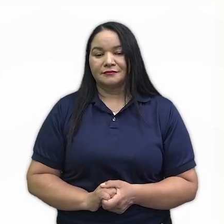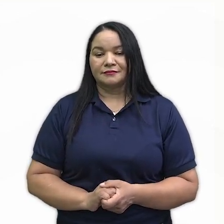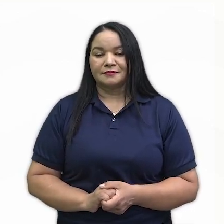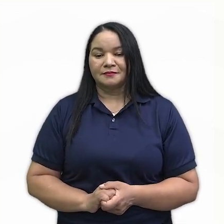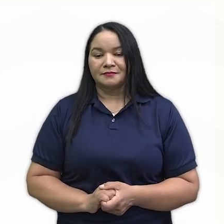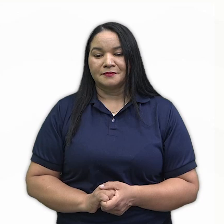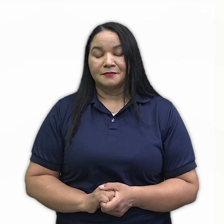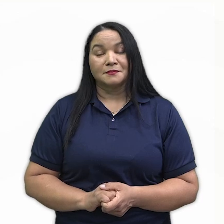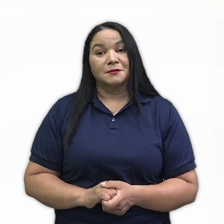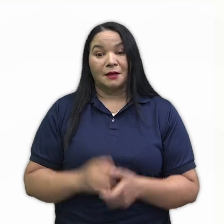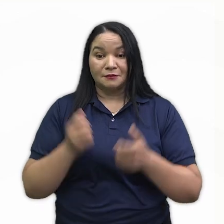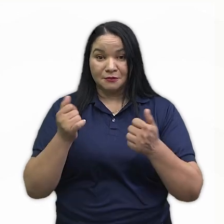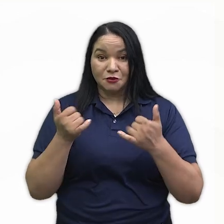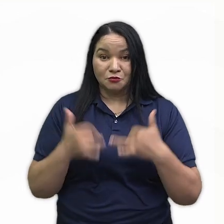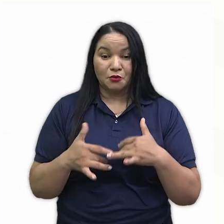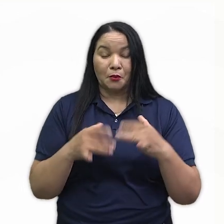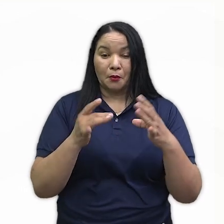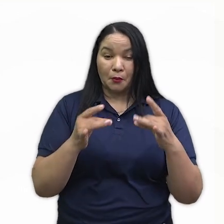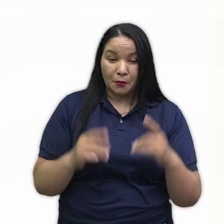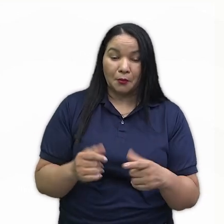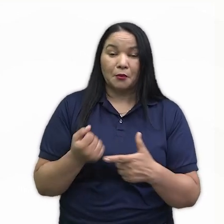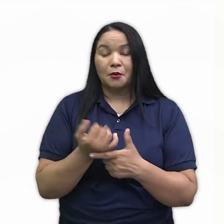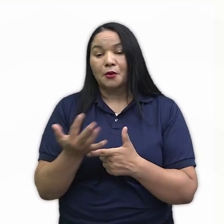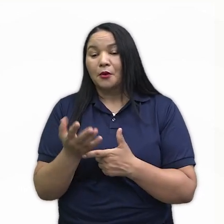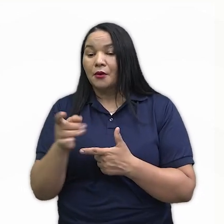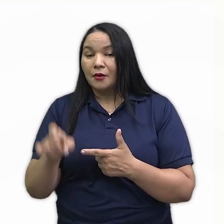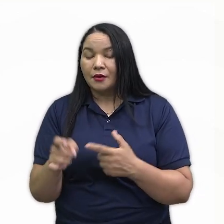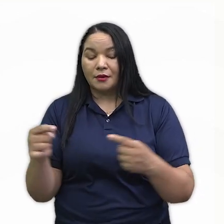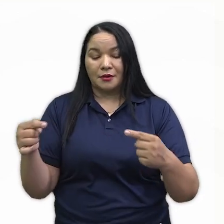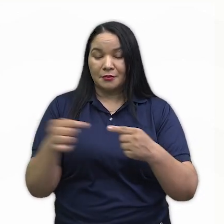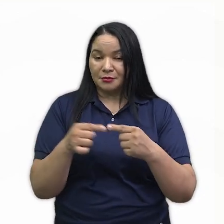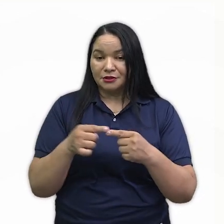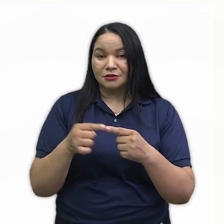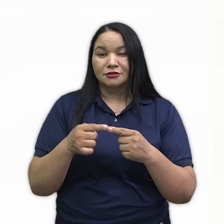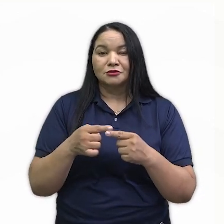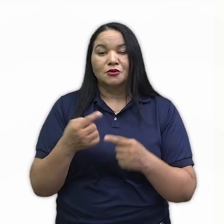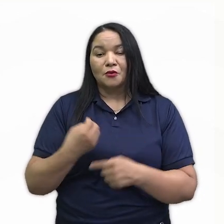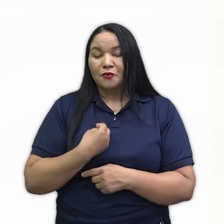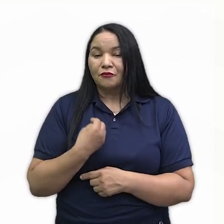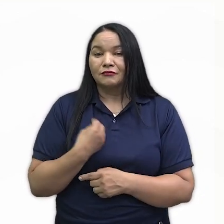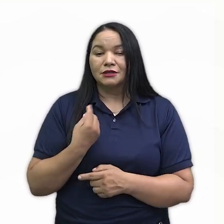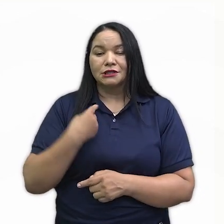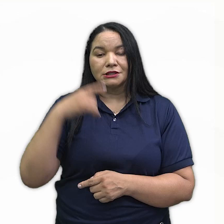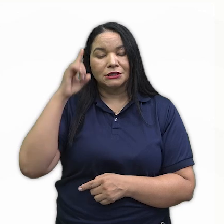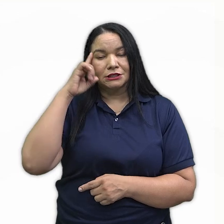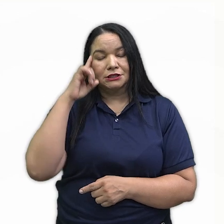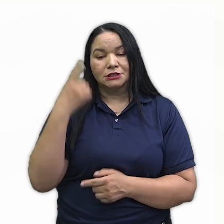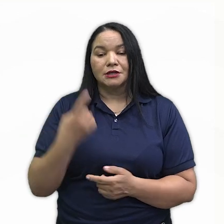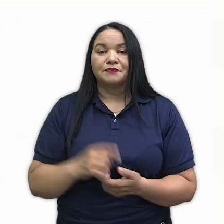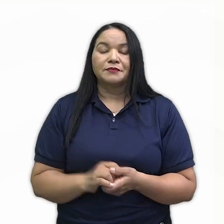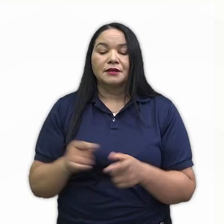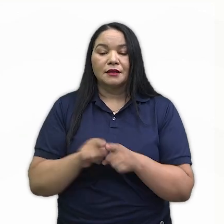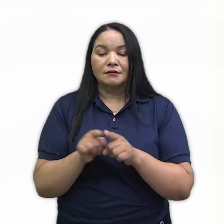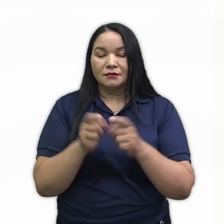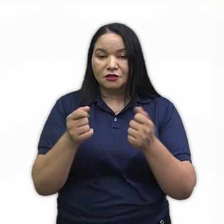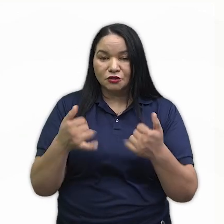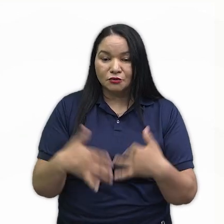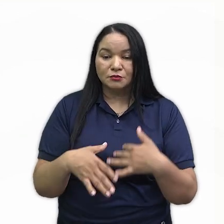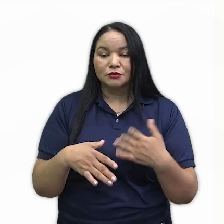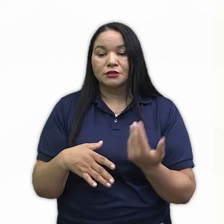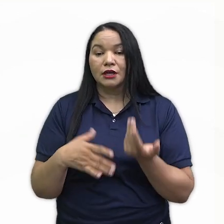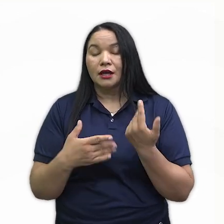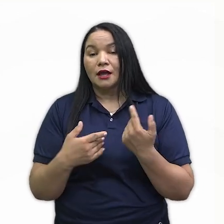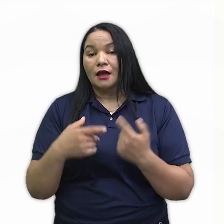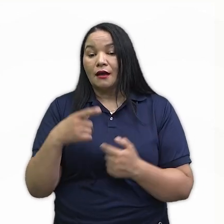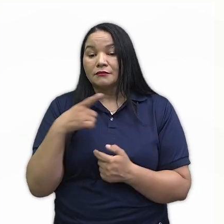Então, já vimos aí a definição de logaritmo, vimos onde é que ele se aplica no nosso dia a dia, não é? Já vimos aí quais são as